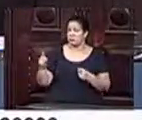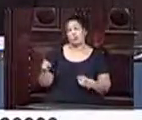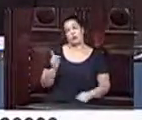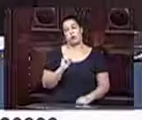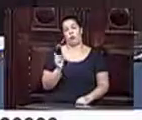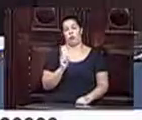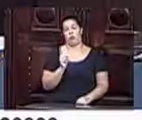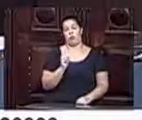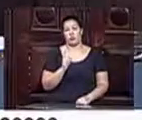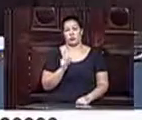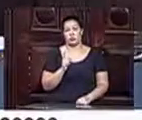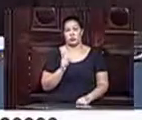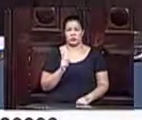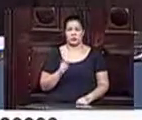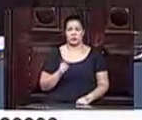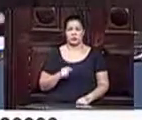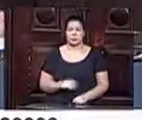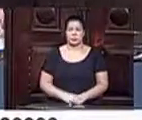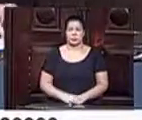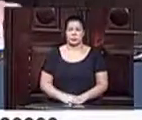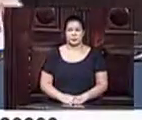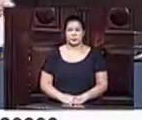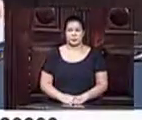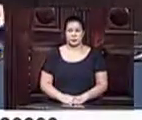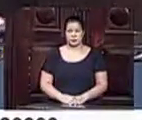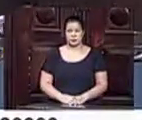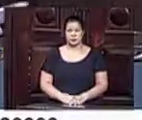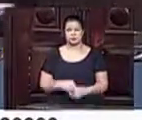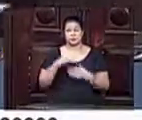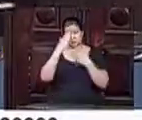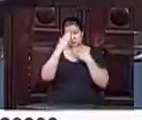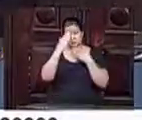para que eles possam ser tratados nos centros especializados. Muito obrigada.